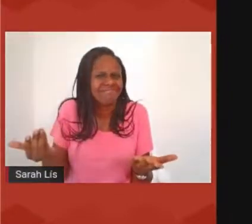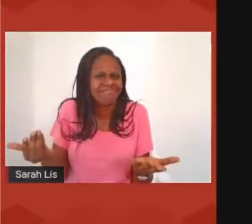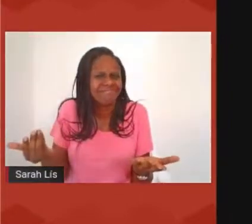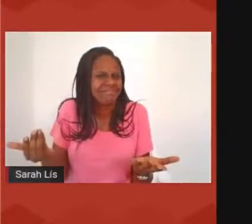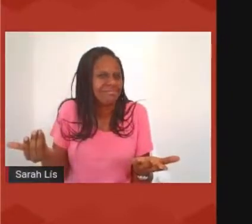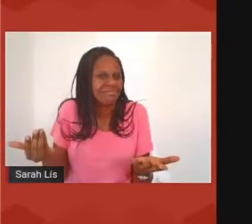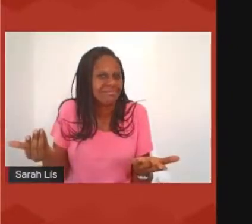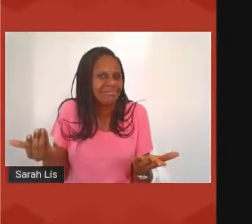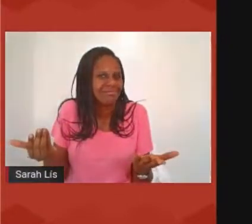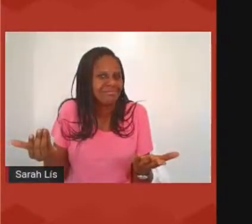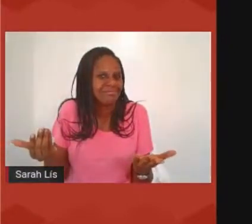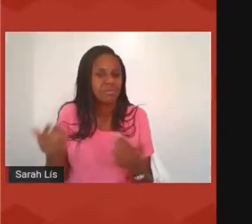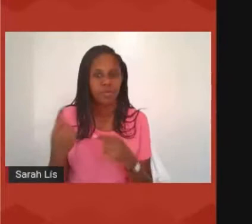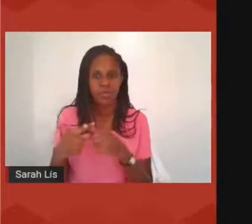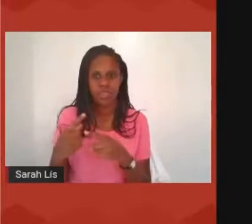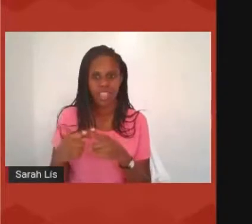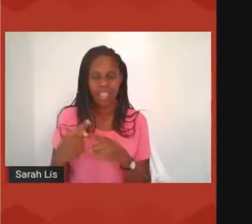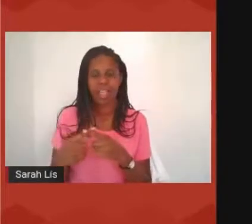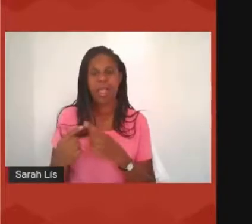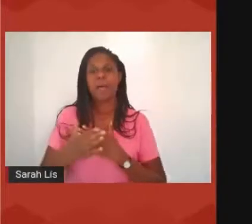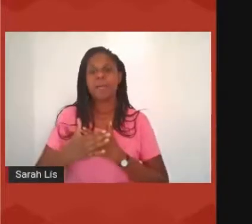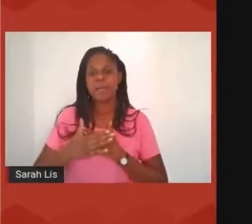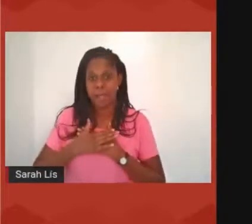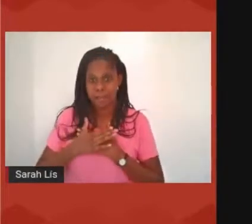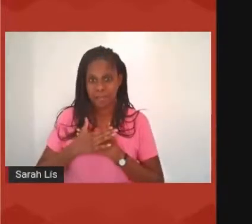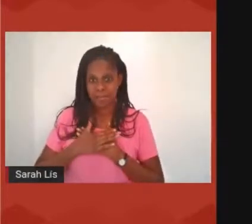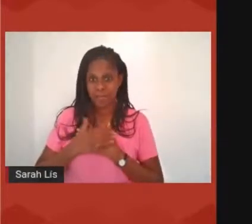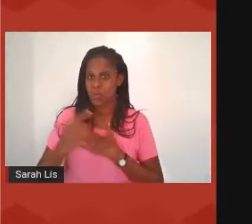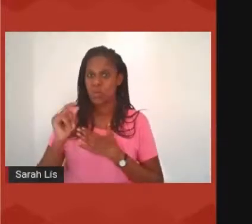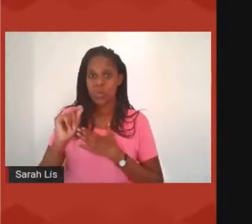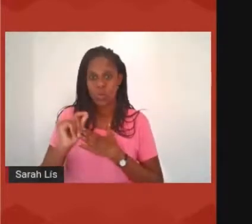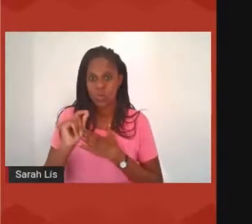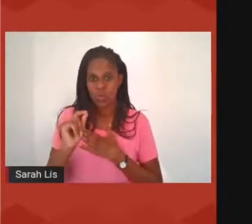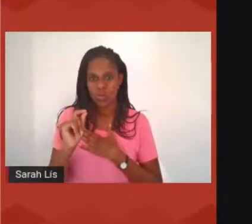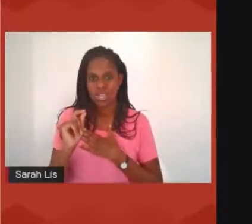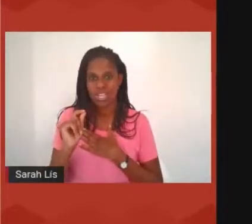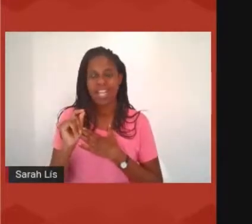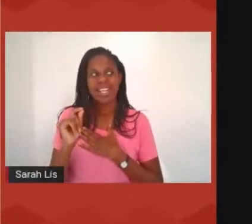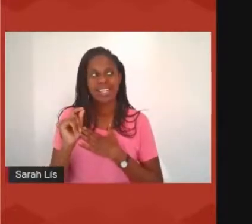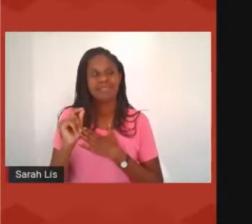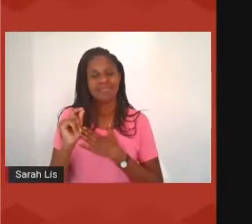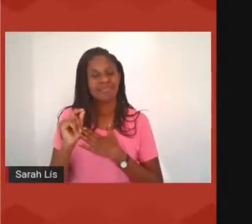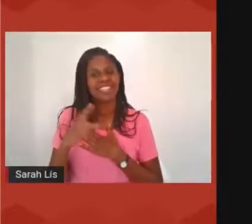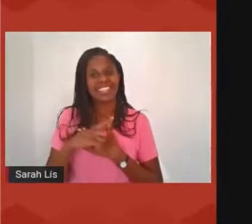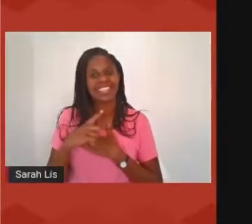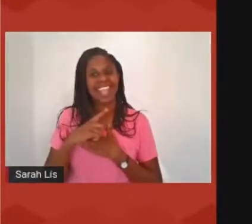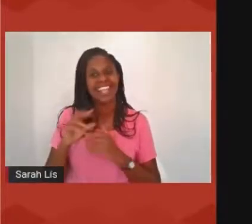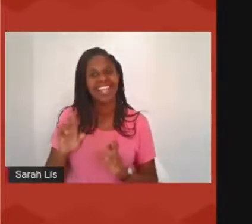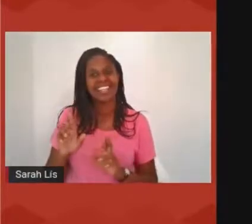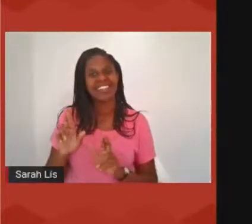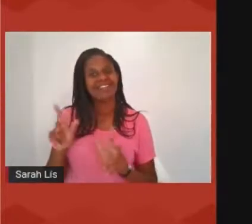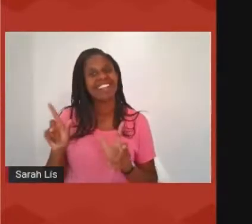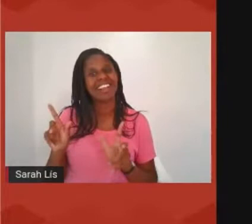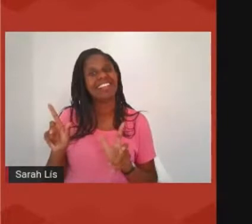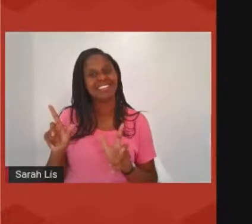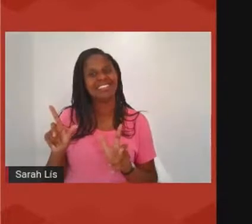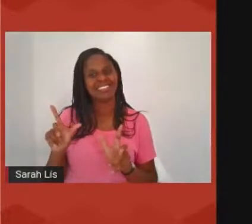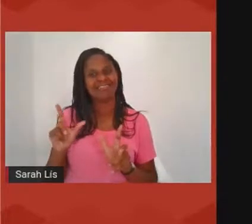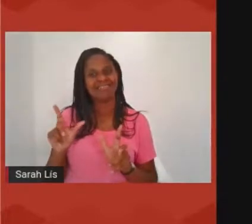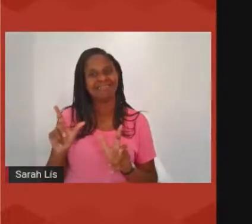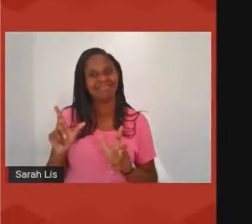Que aí a gente, para mim, a gente chegaria aí num ponto de diferença. Né?